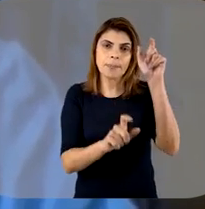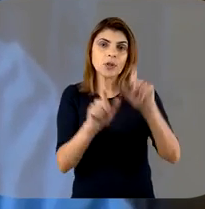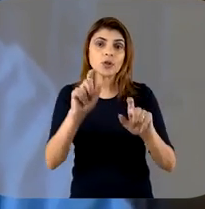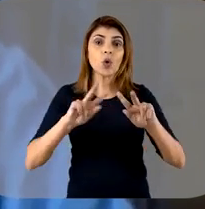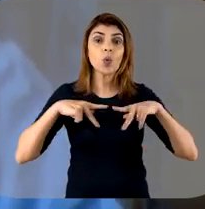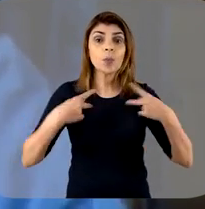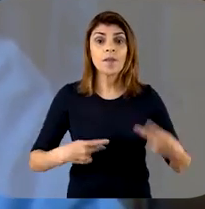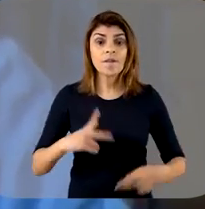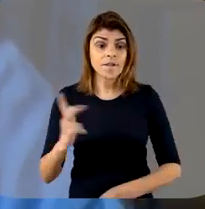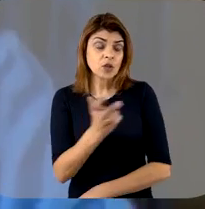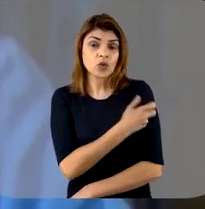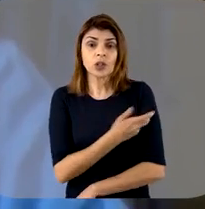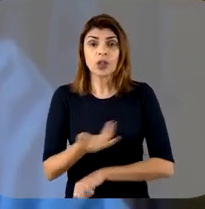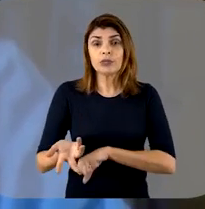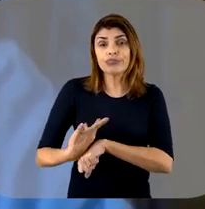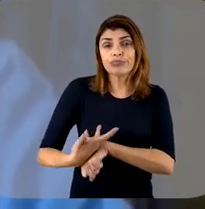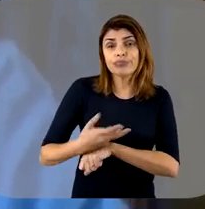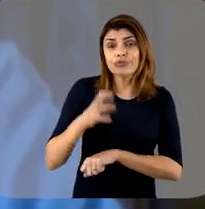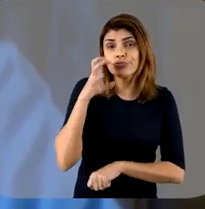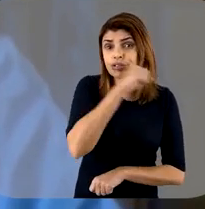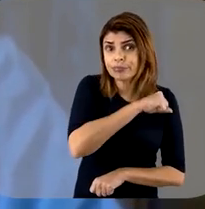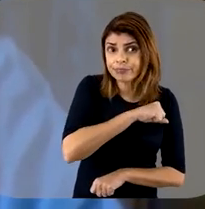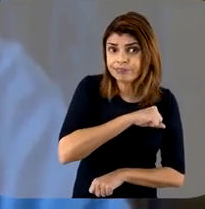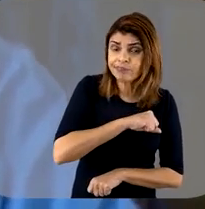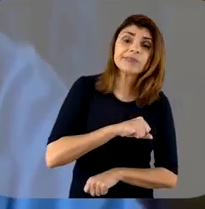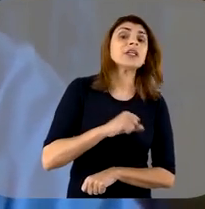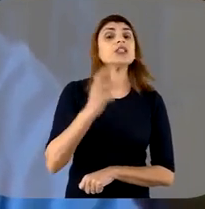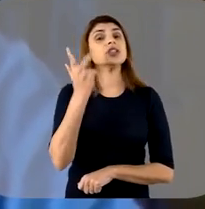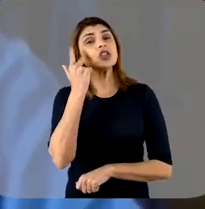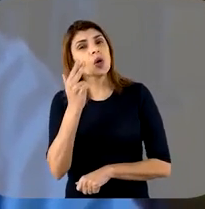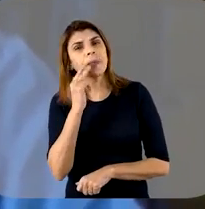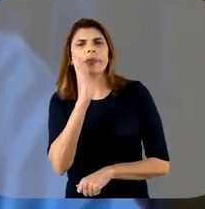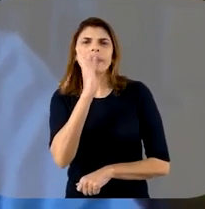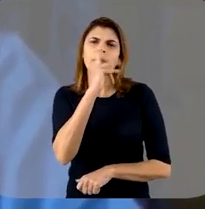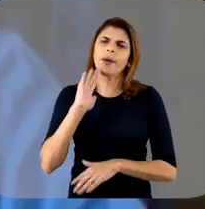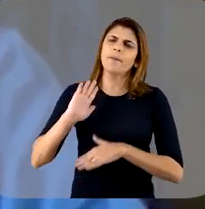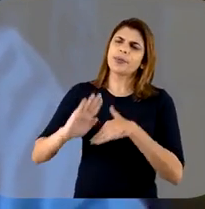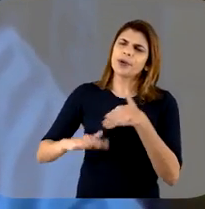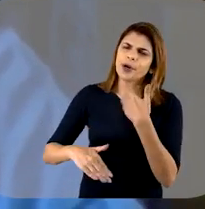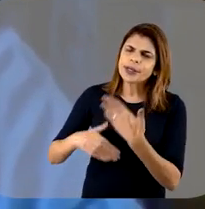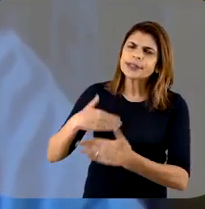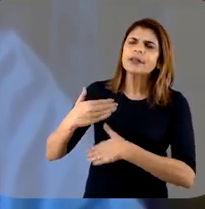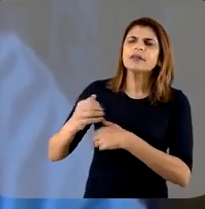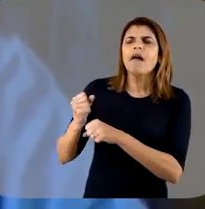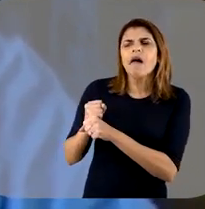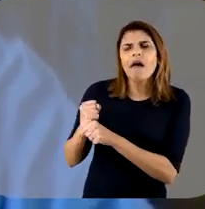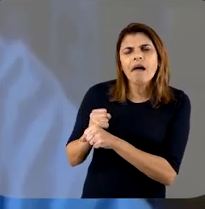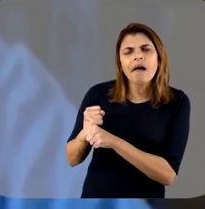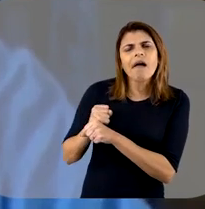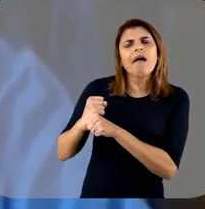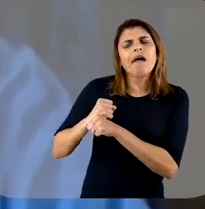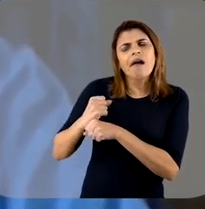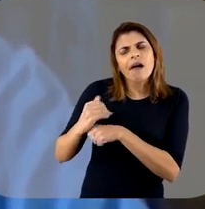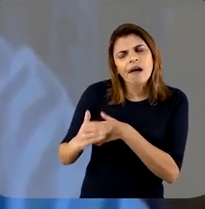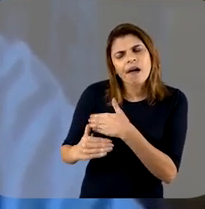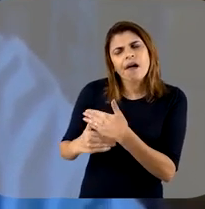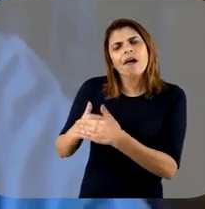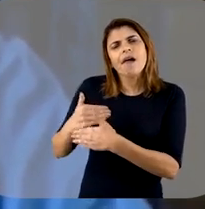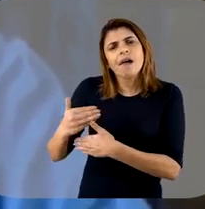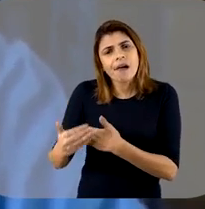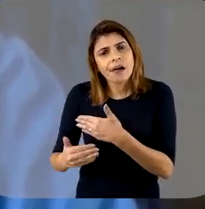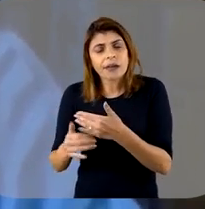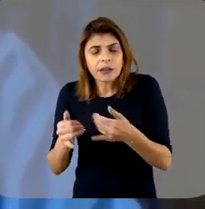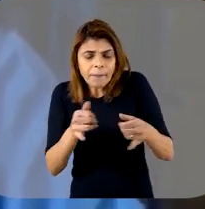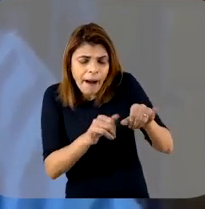uma vacina com tal velocidade, né? Normalmente, uma vacina é um processo que leva alguns anos em desenvolvimento, né? Uma